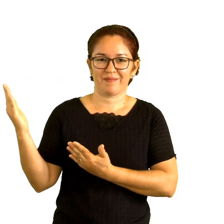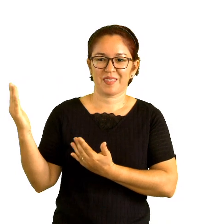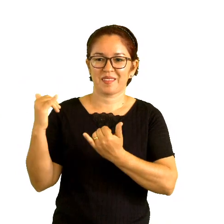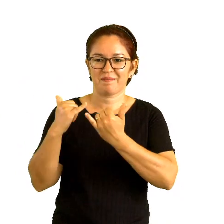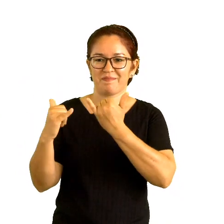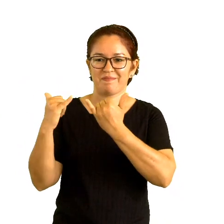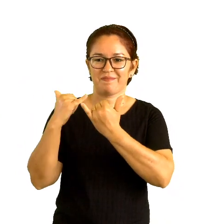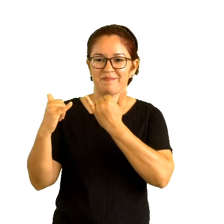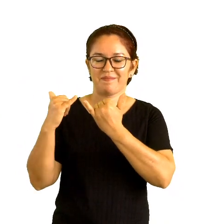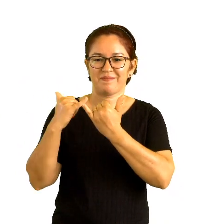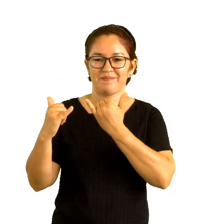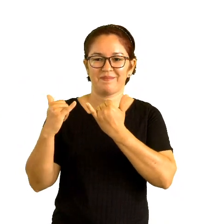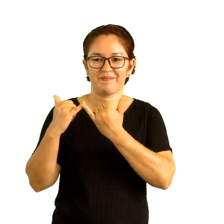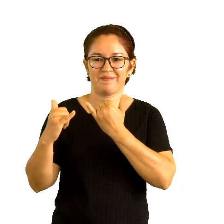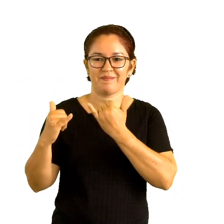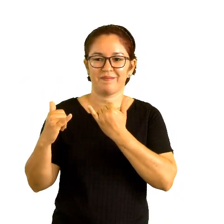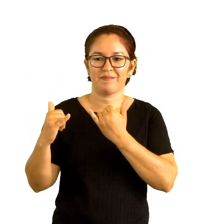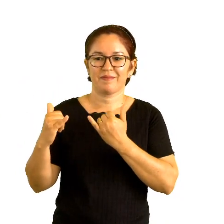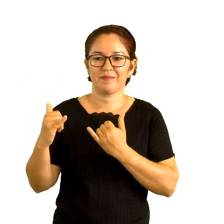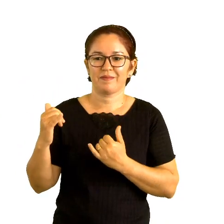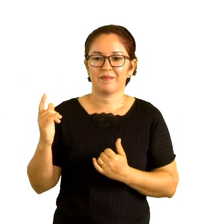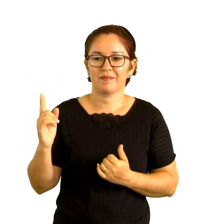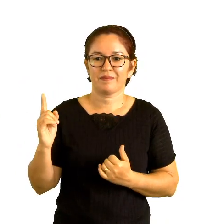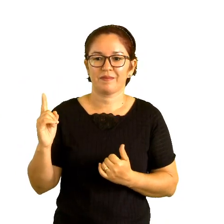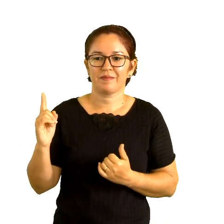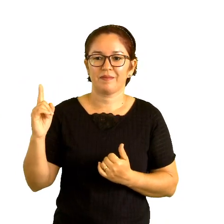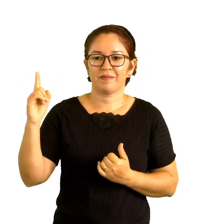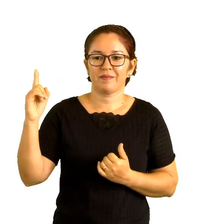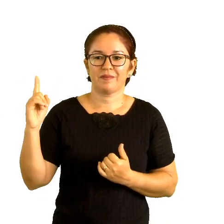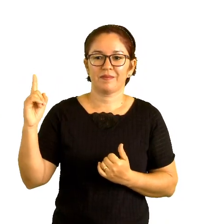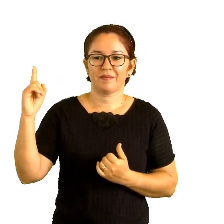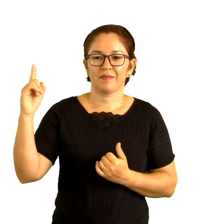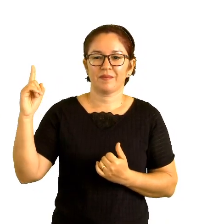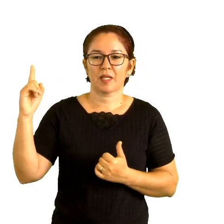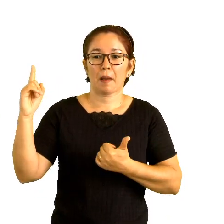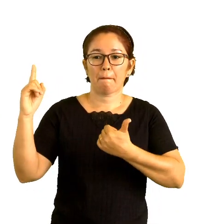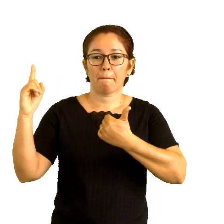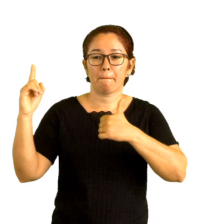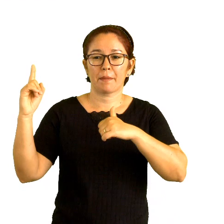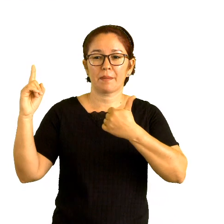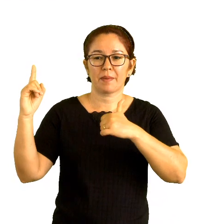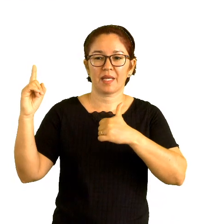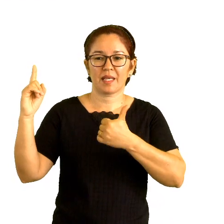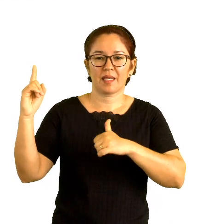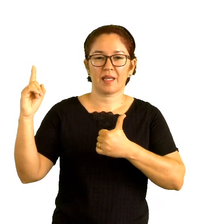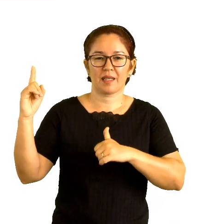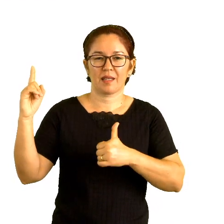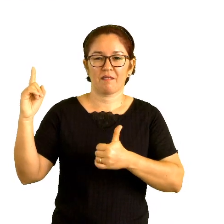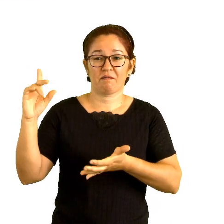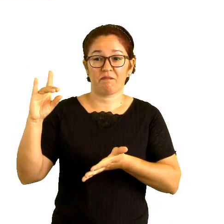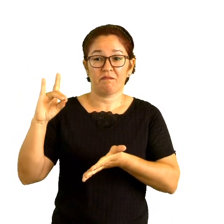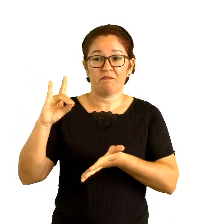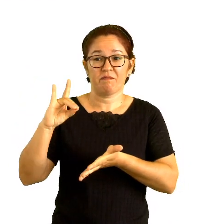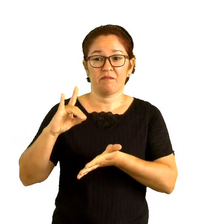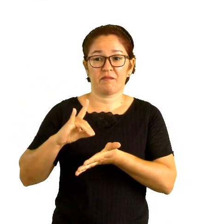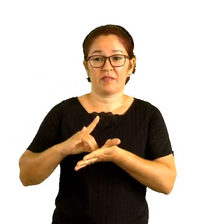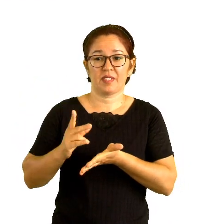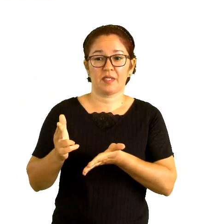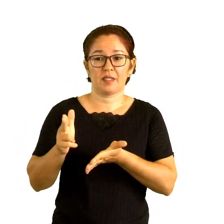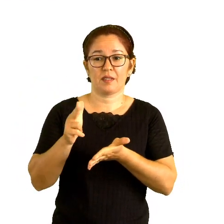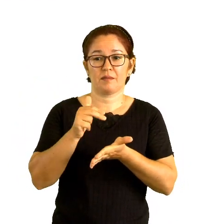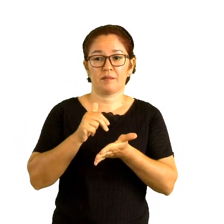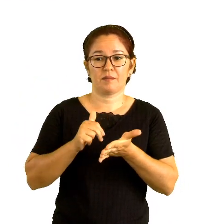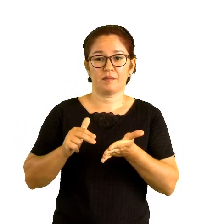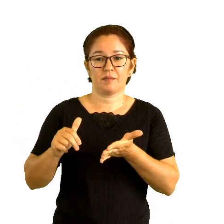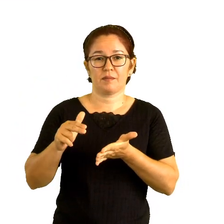semelhantes. Uma é a imagem original, a imagem à direita é a imagem original do